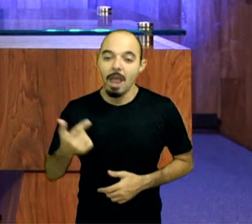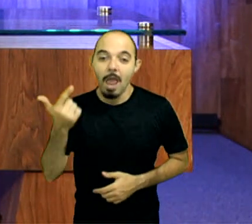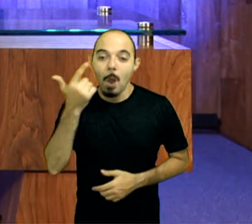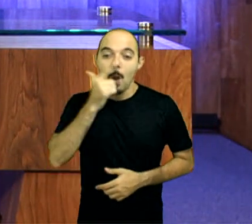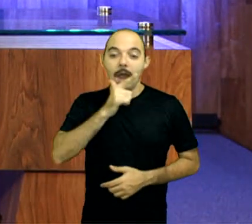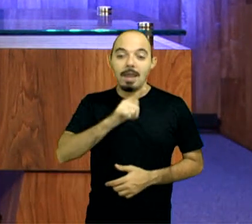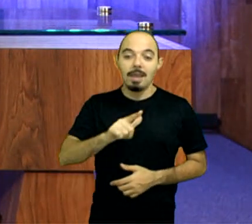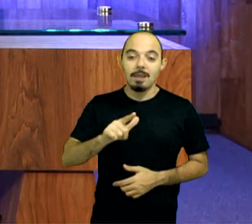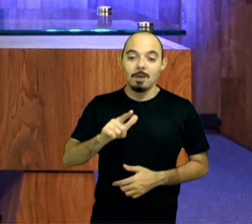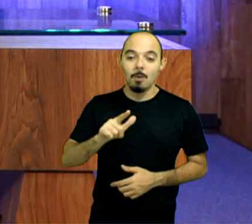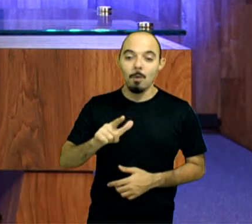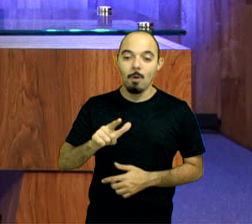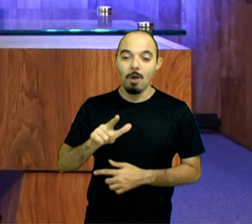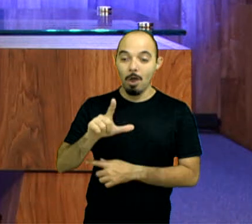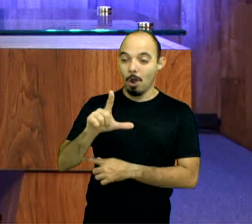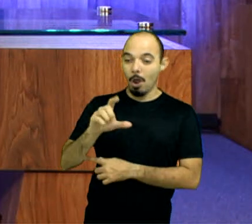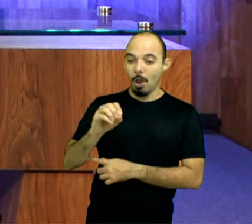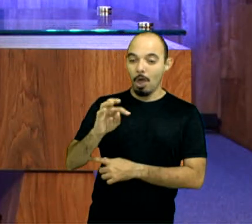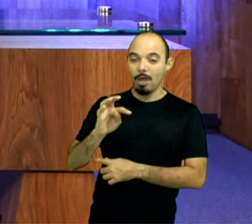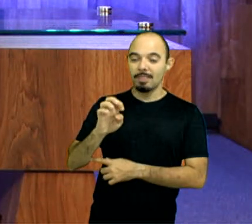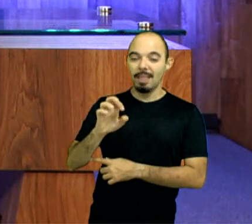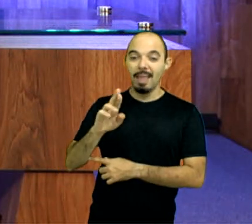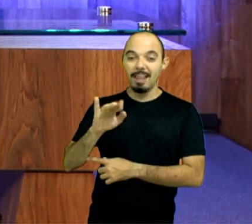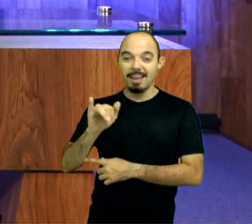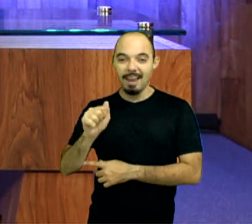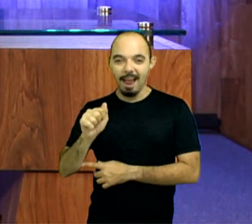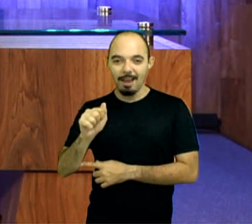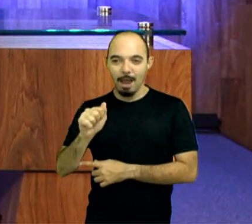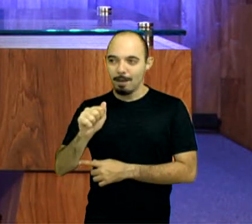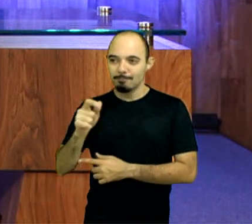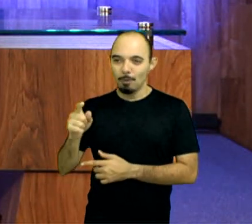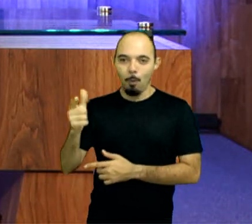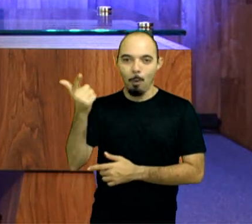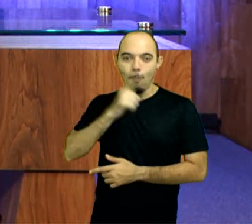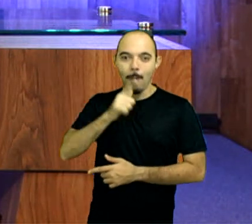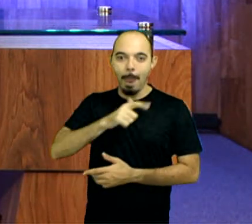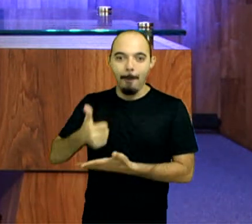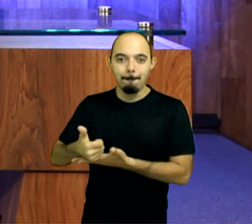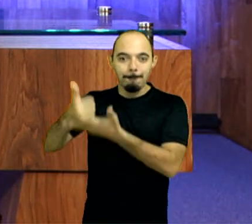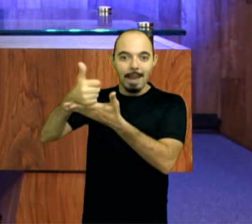Então, já como crente, não jogue, em nome de Jesus.